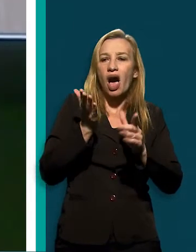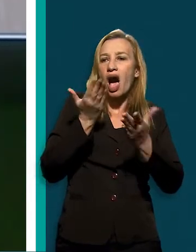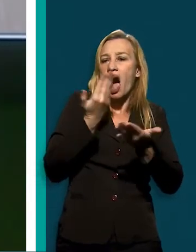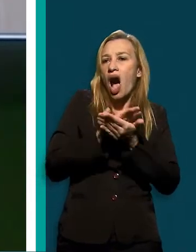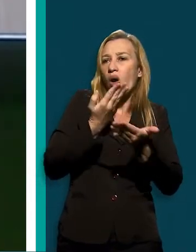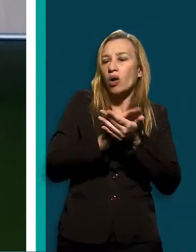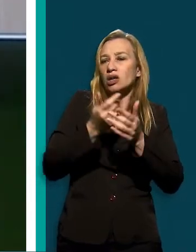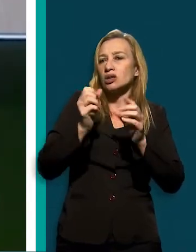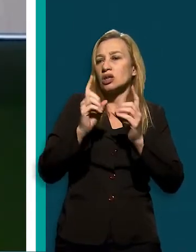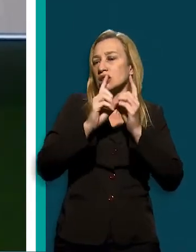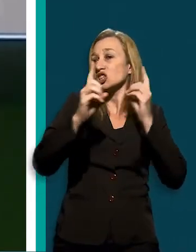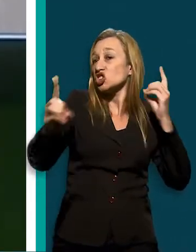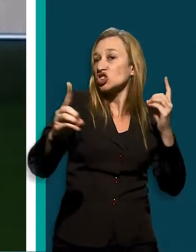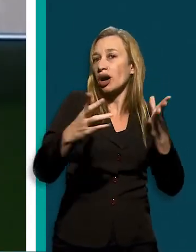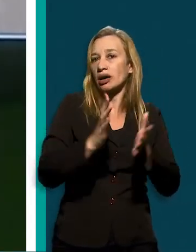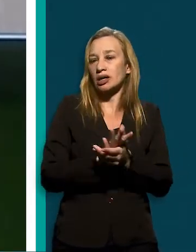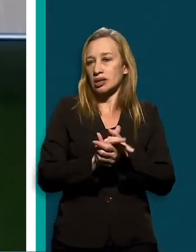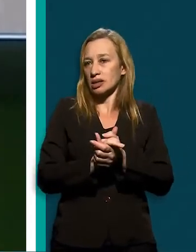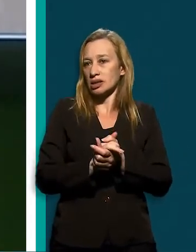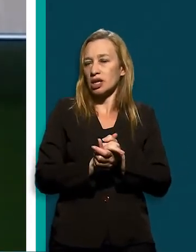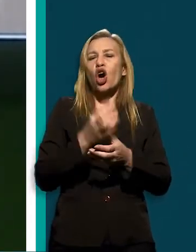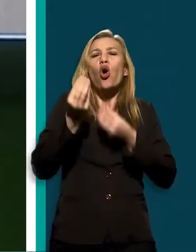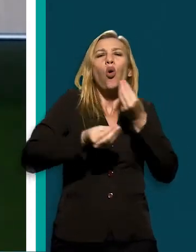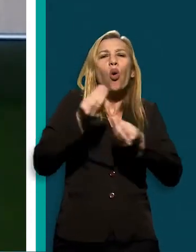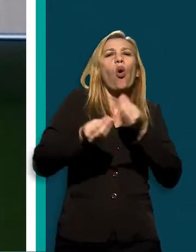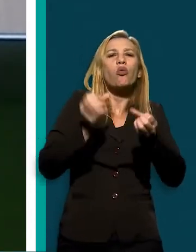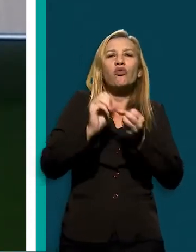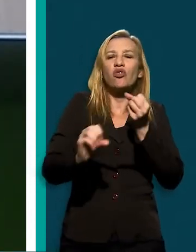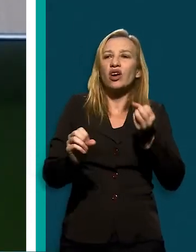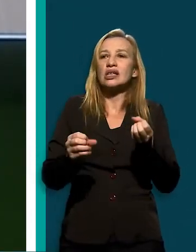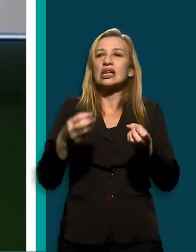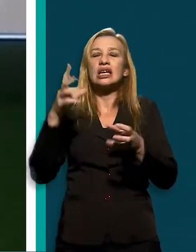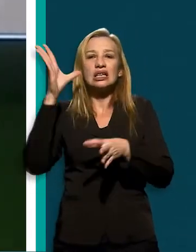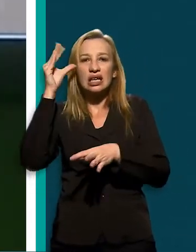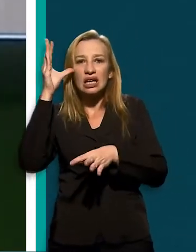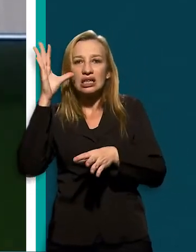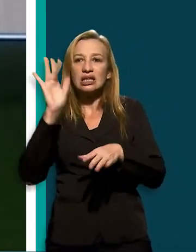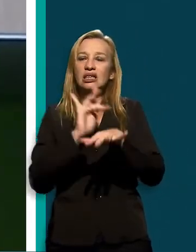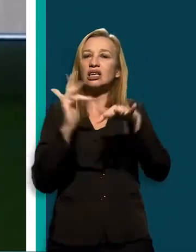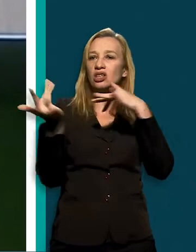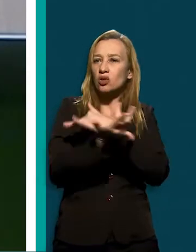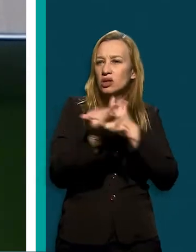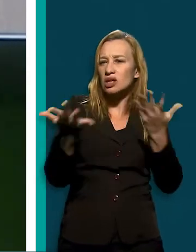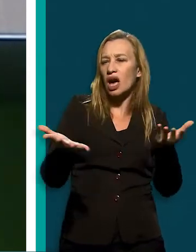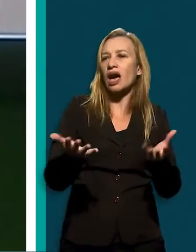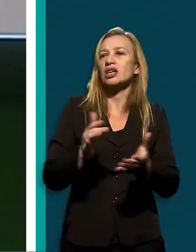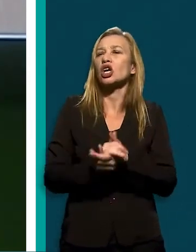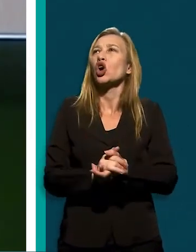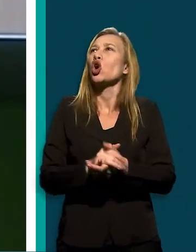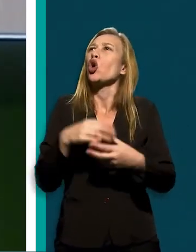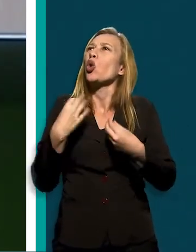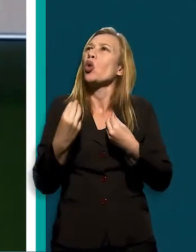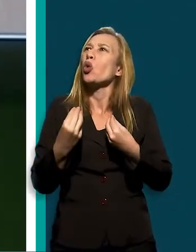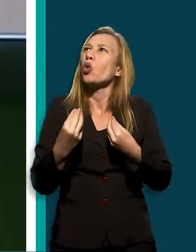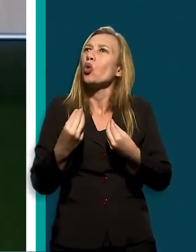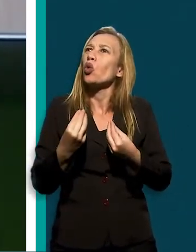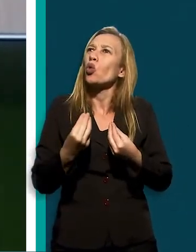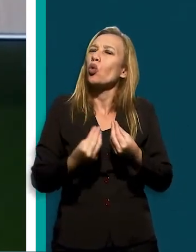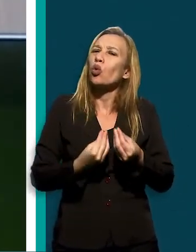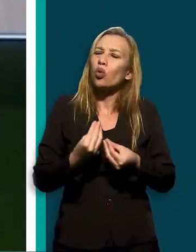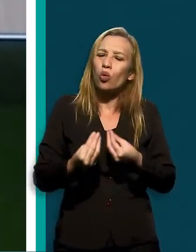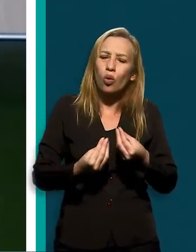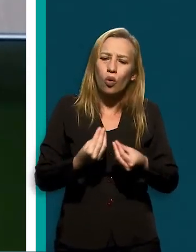produto. Então, isso se torna também uma coisa cansativa. Como se tornar interessante nas redes sociais,